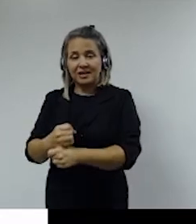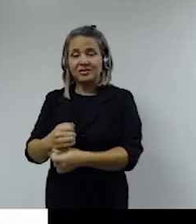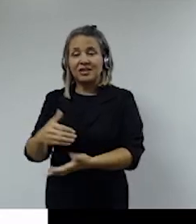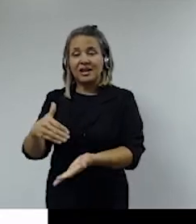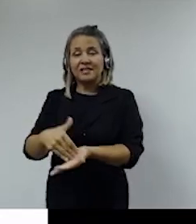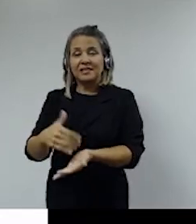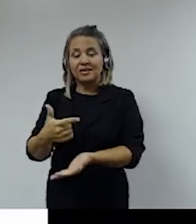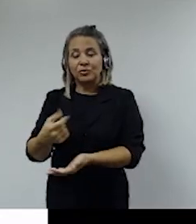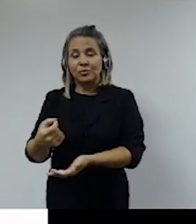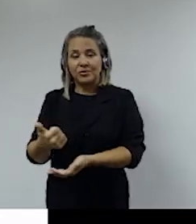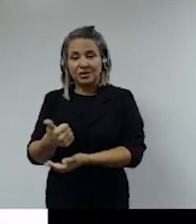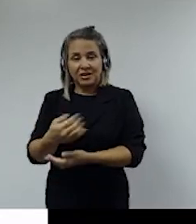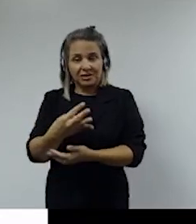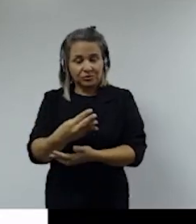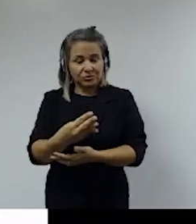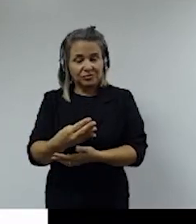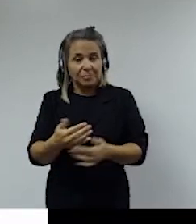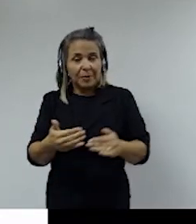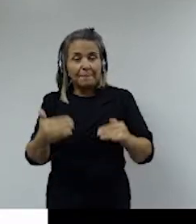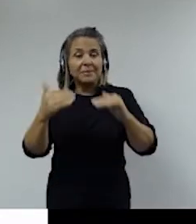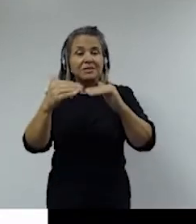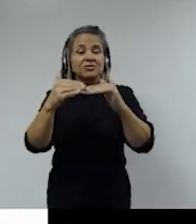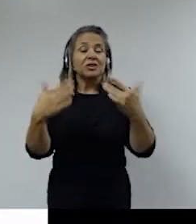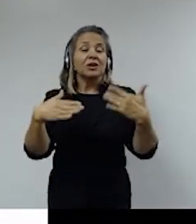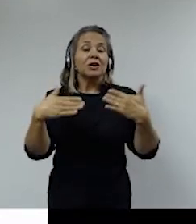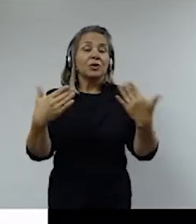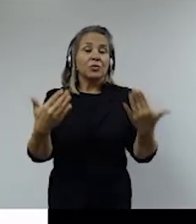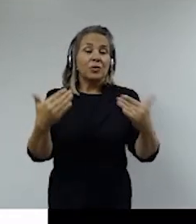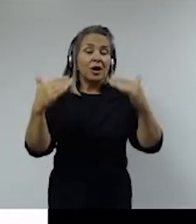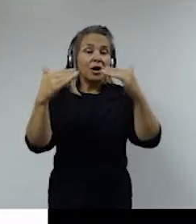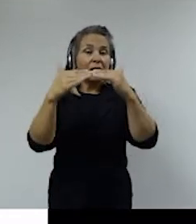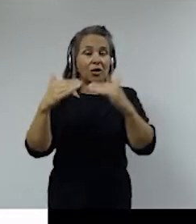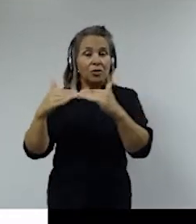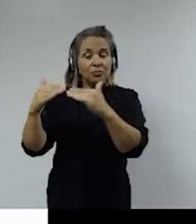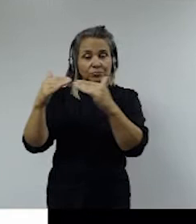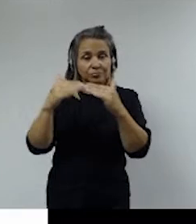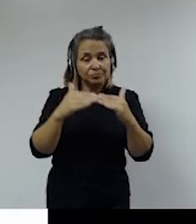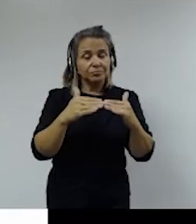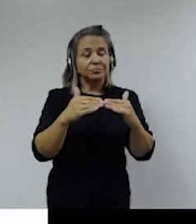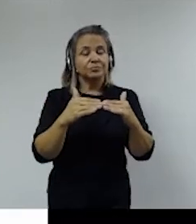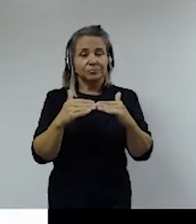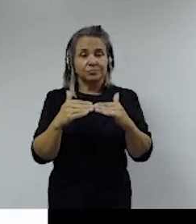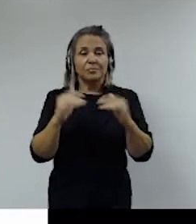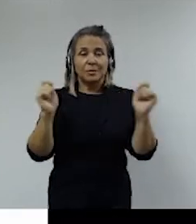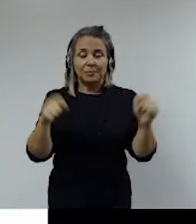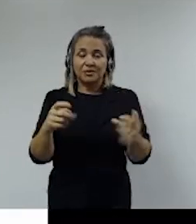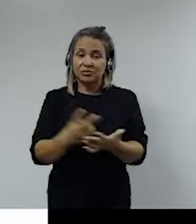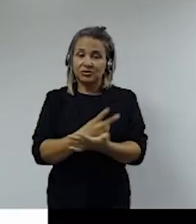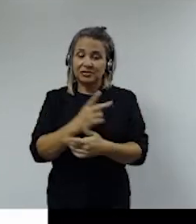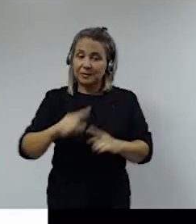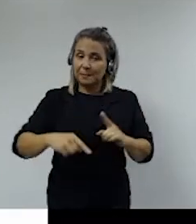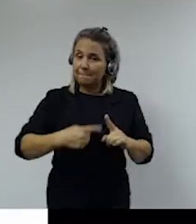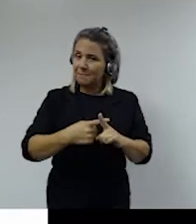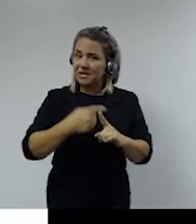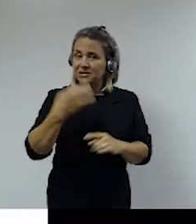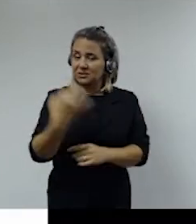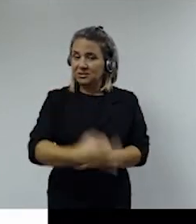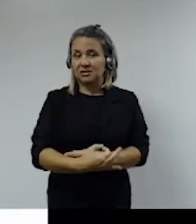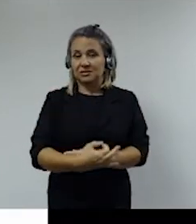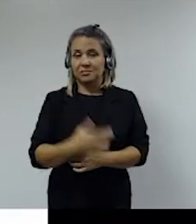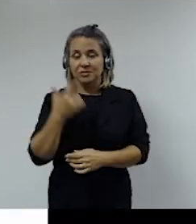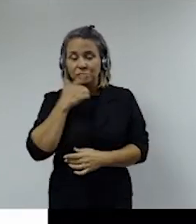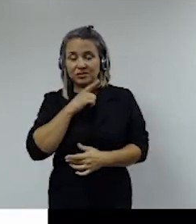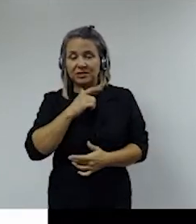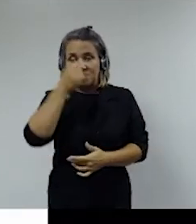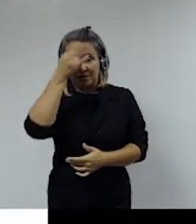2014, exatamente para tentar medir qual medida, né, no final das contas, de tantas que a gente fala, poderiam ser mais efetivas para se